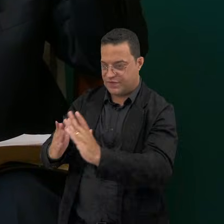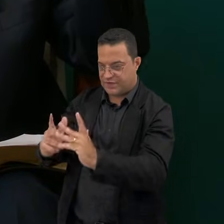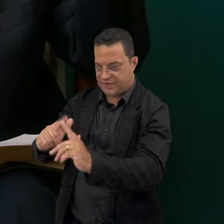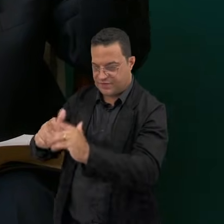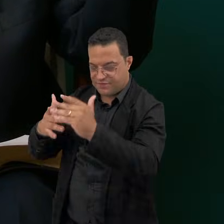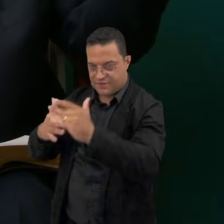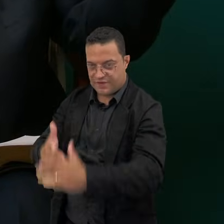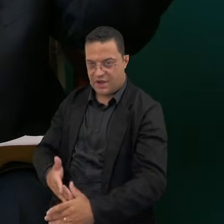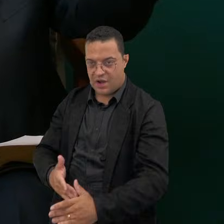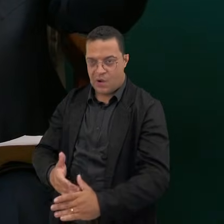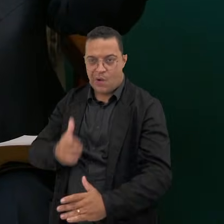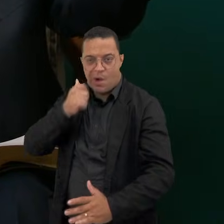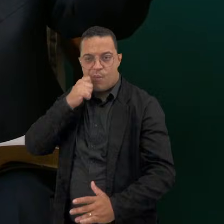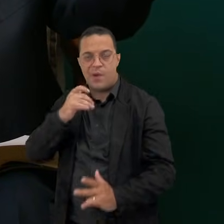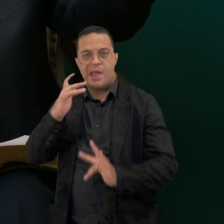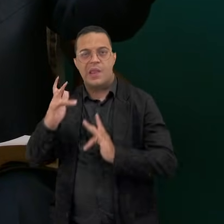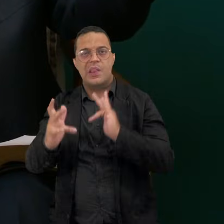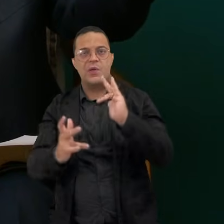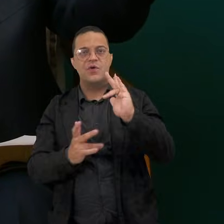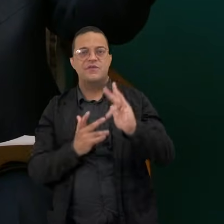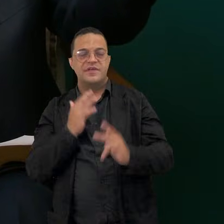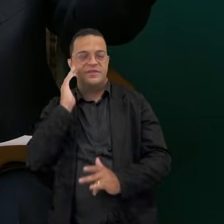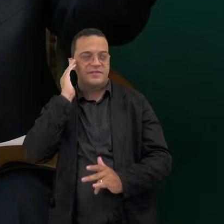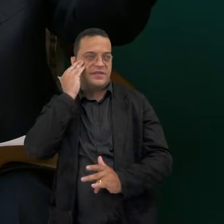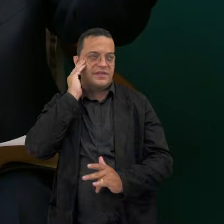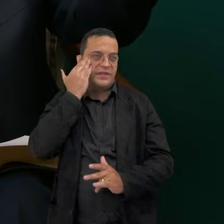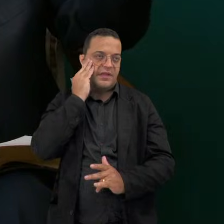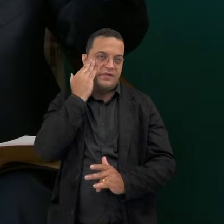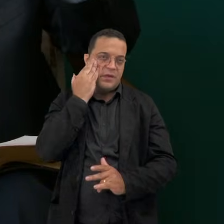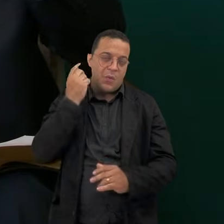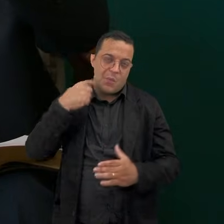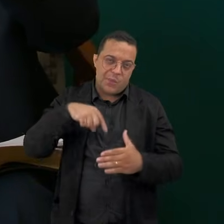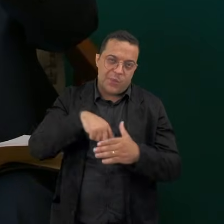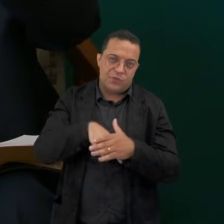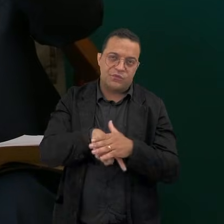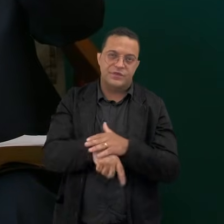muita profundidade esse momento, como esse texto que foi